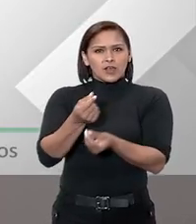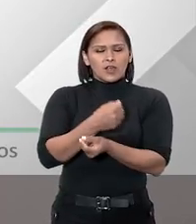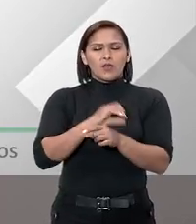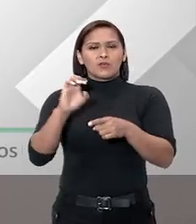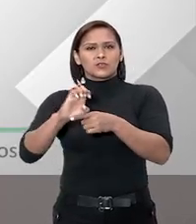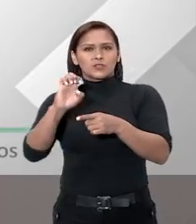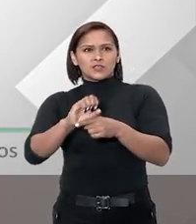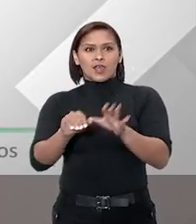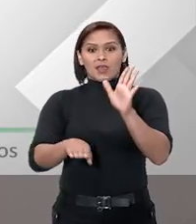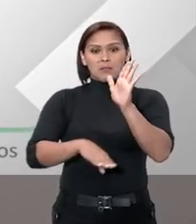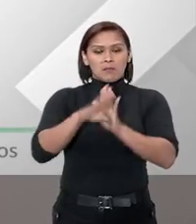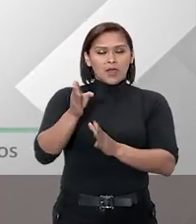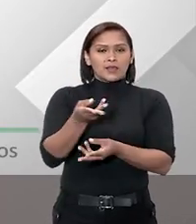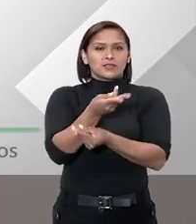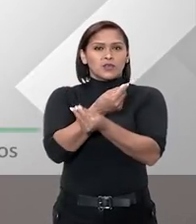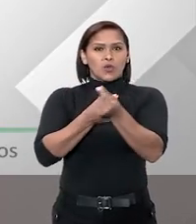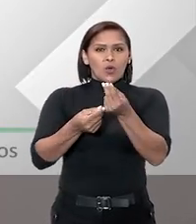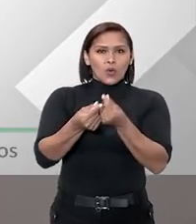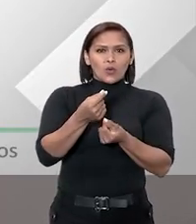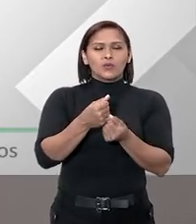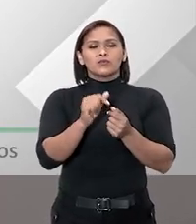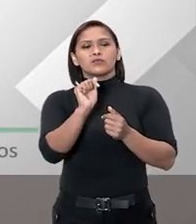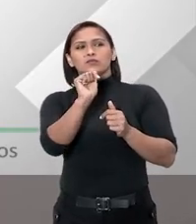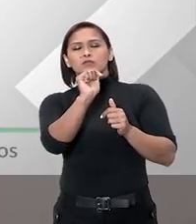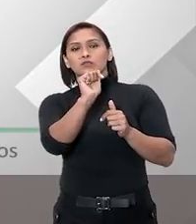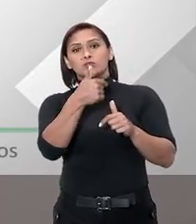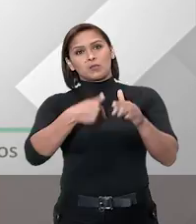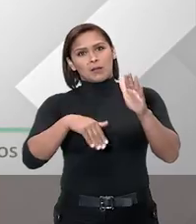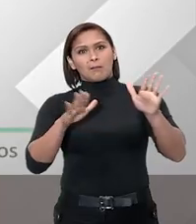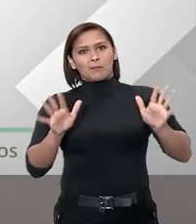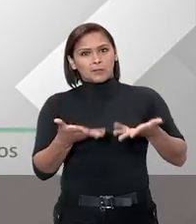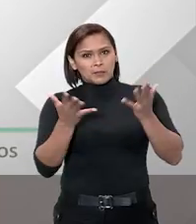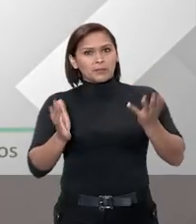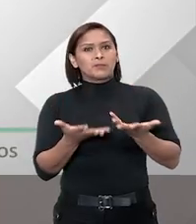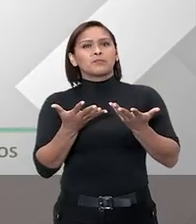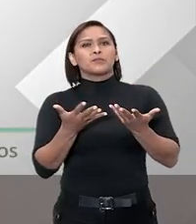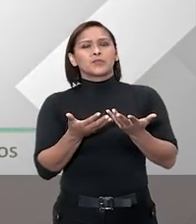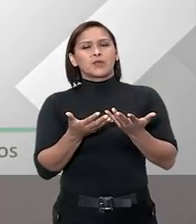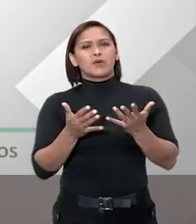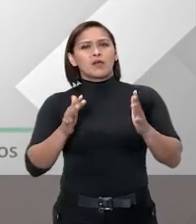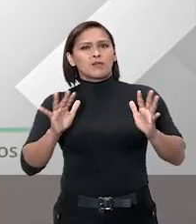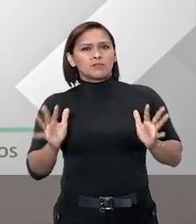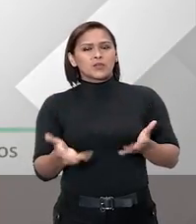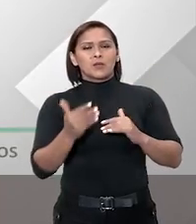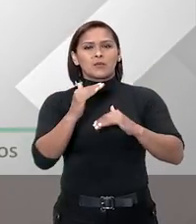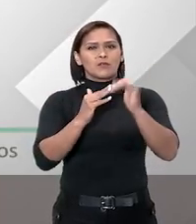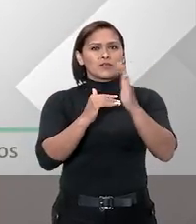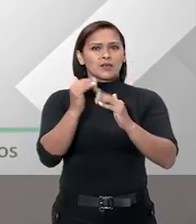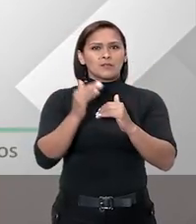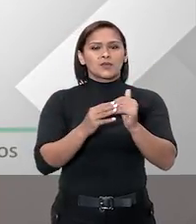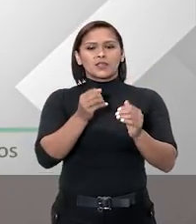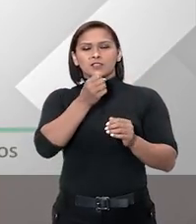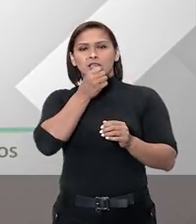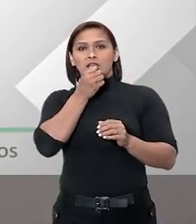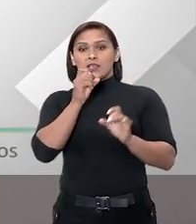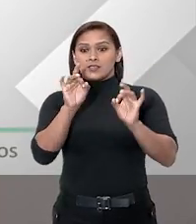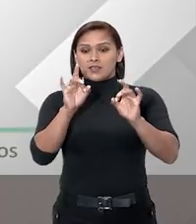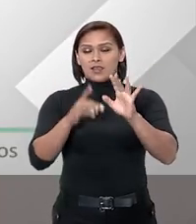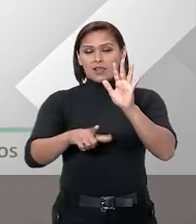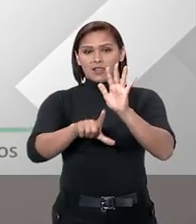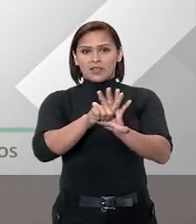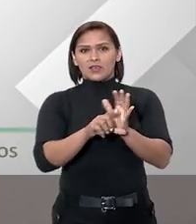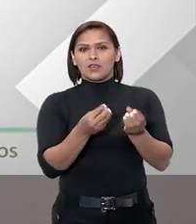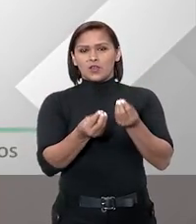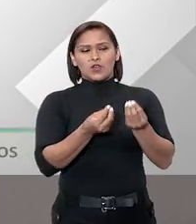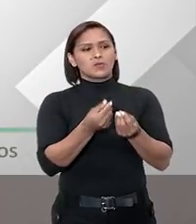alguns estados que têm mais recursos para promover ou, digamos assim, colocar em prática, né, essa lei. Eu gostaria